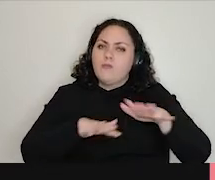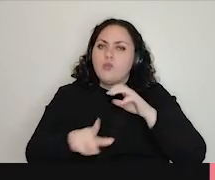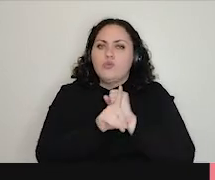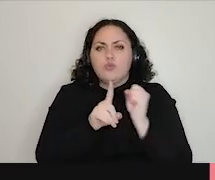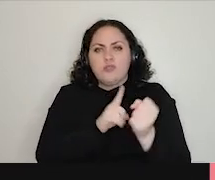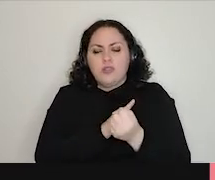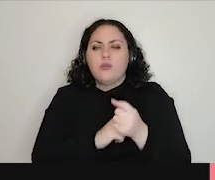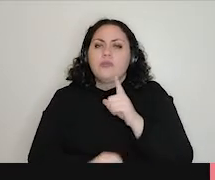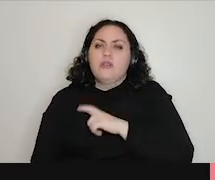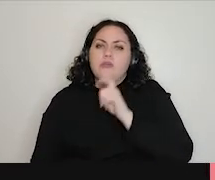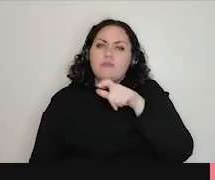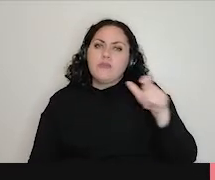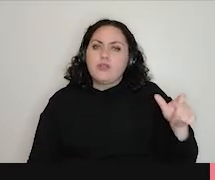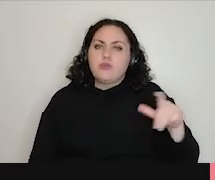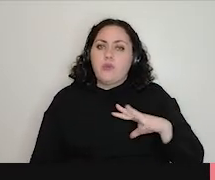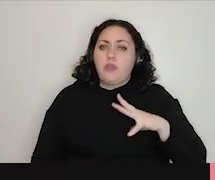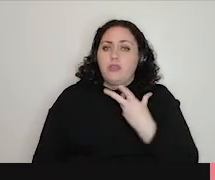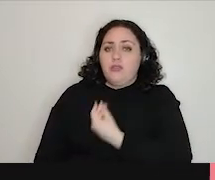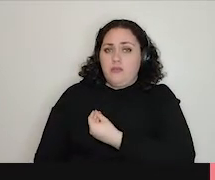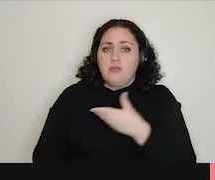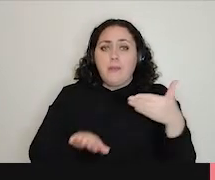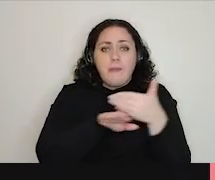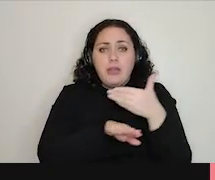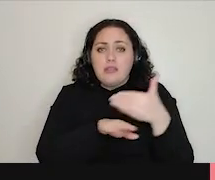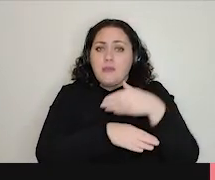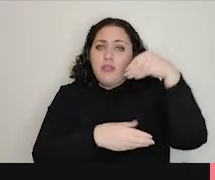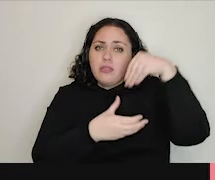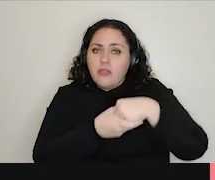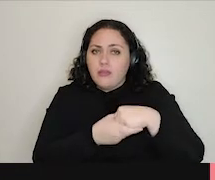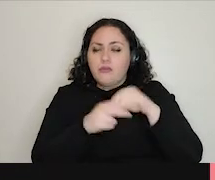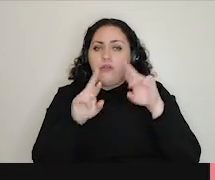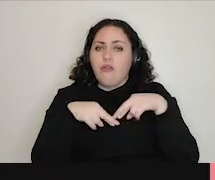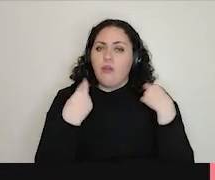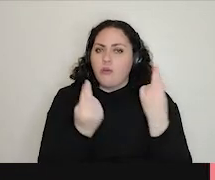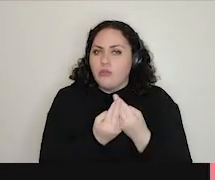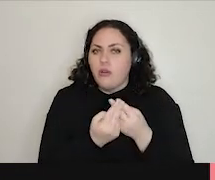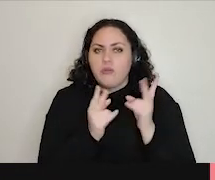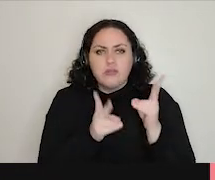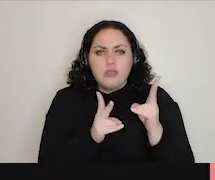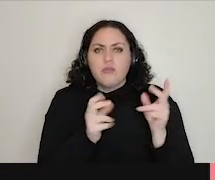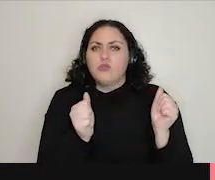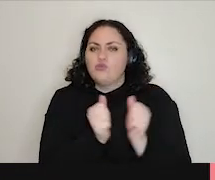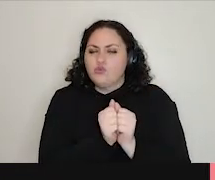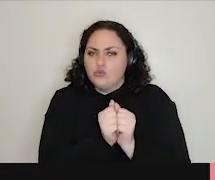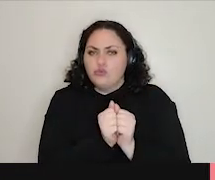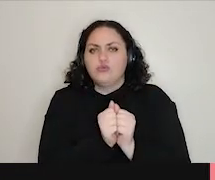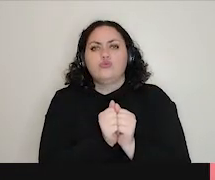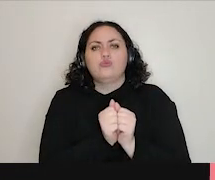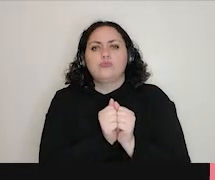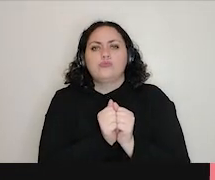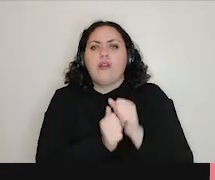pessoas trans compondo ativamente, participando das reuniões, estando ali presente, seja auxiliando, inclusive